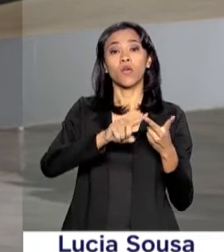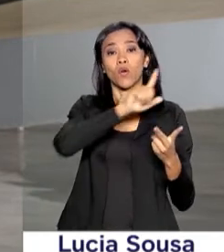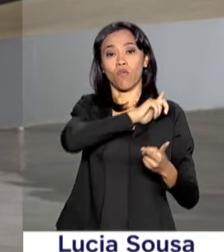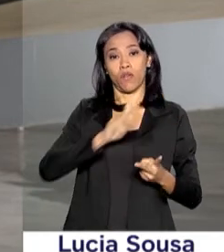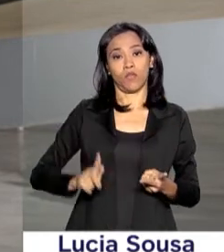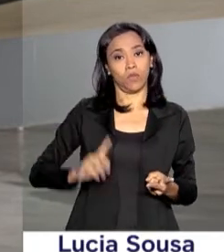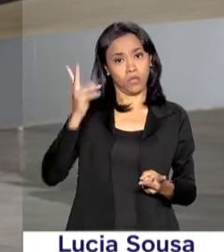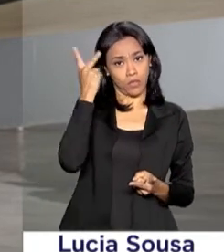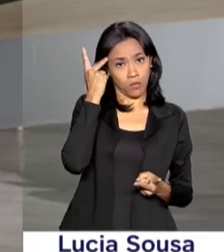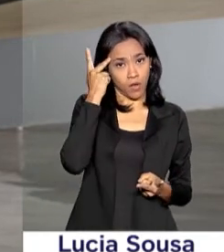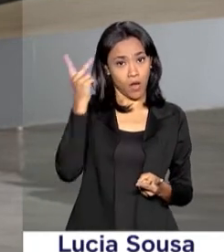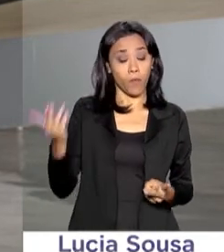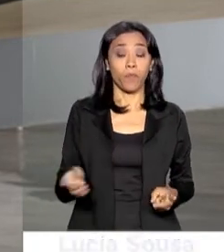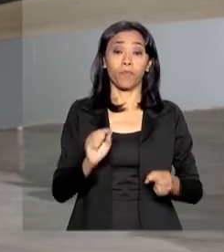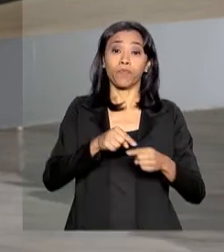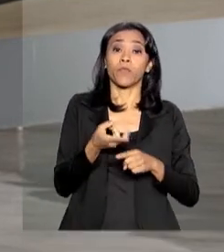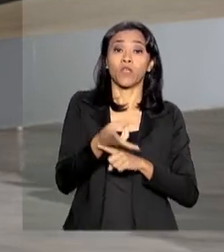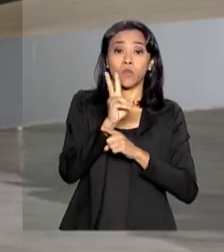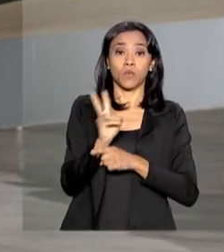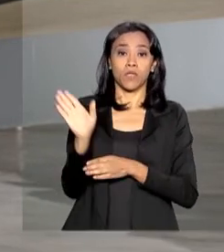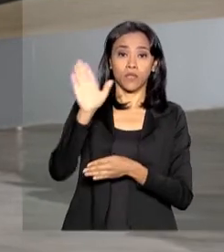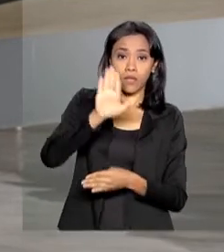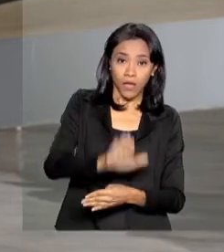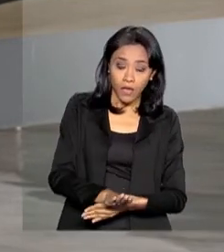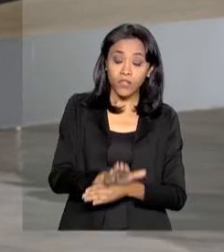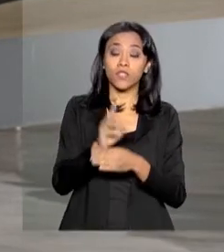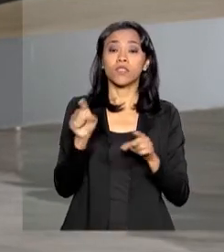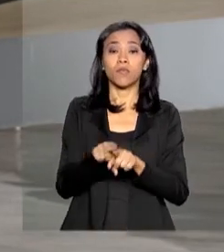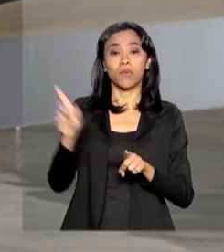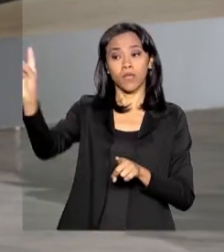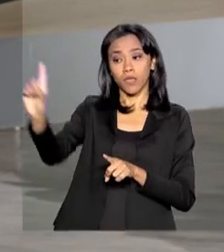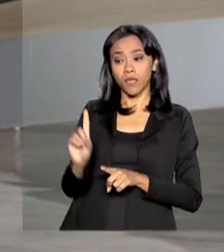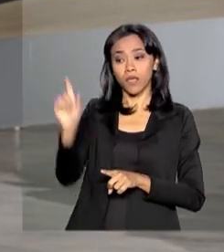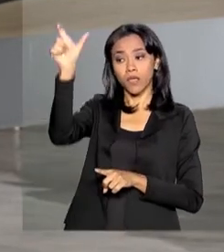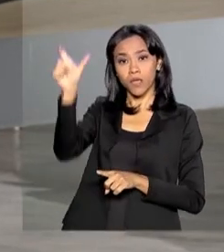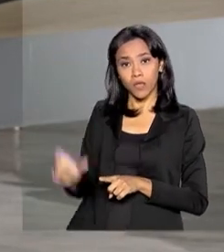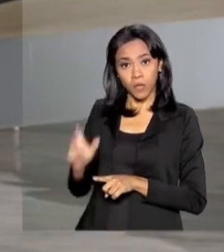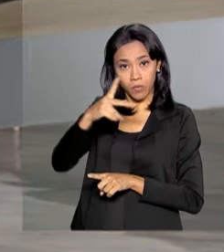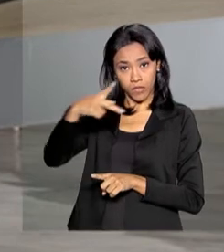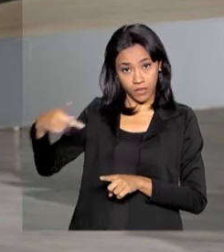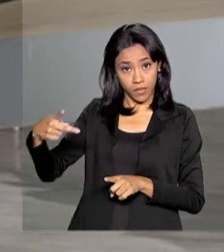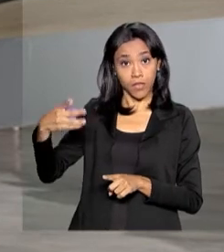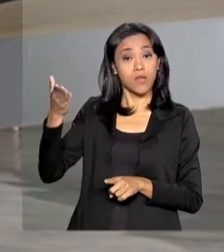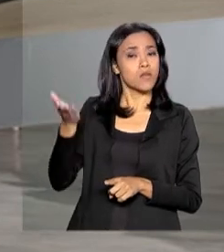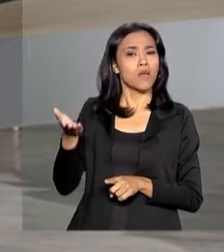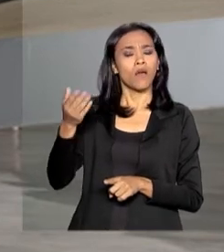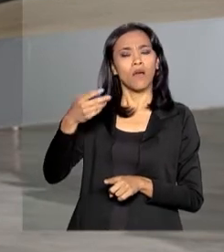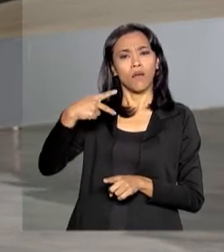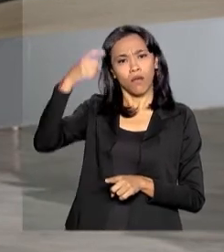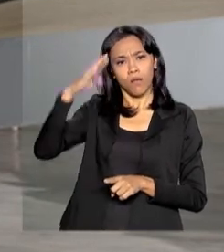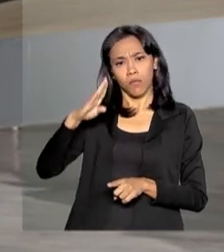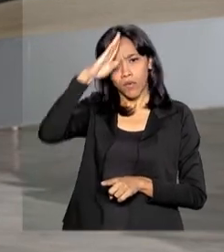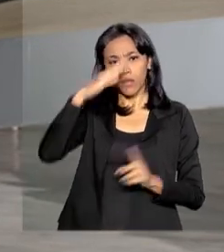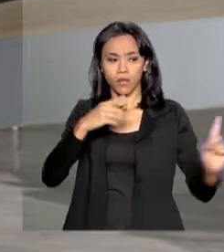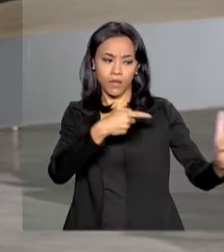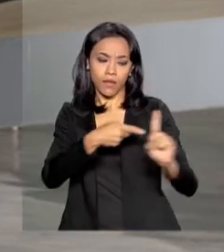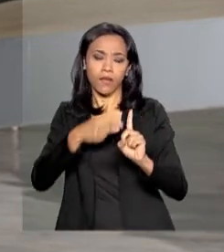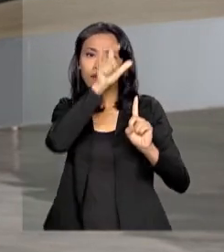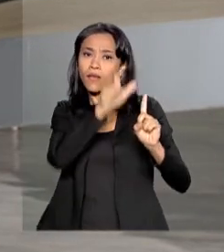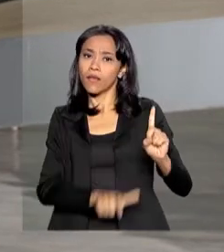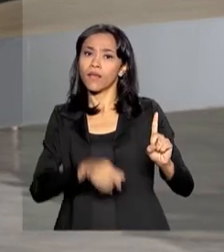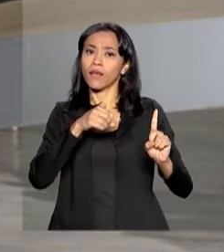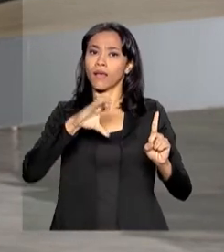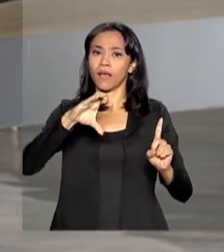paulo joão dória às duas da tarde o presidente recebe a deputada eleita carla zambelli do psl de são